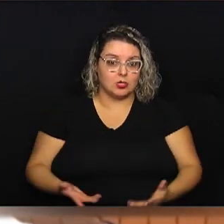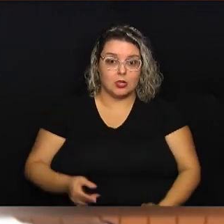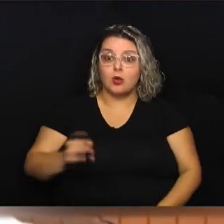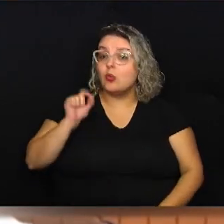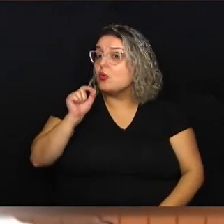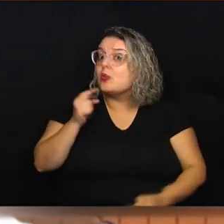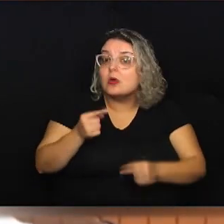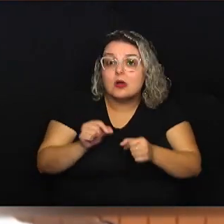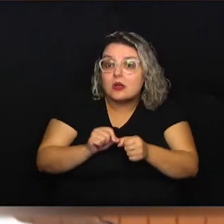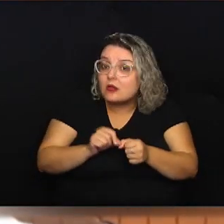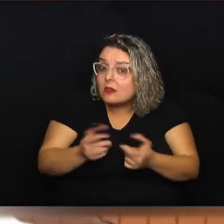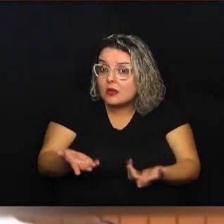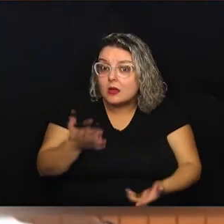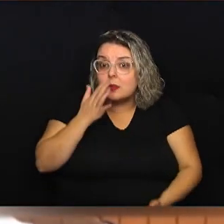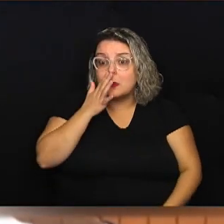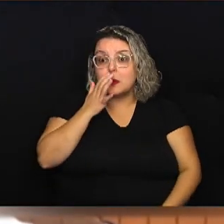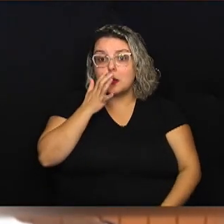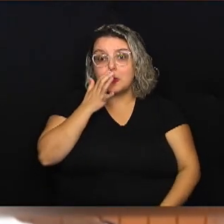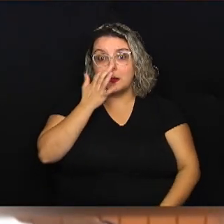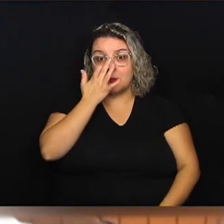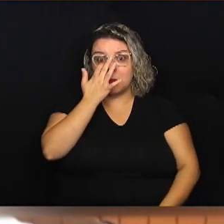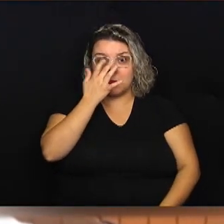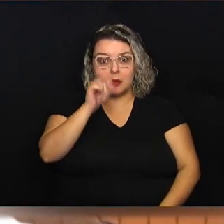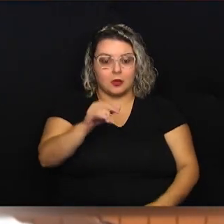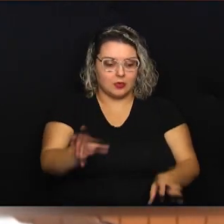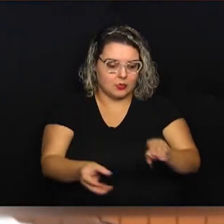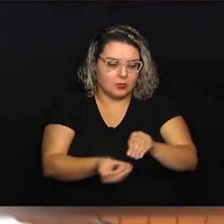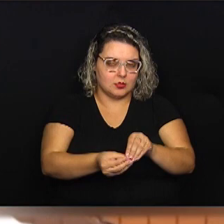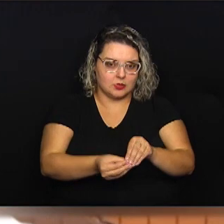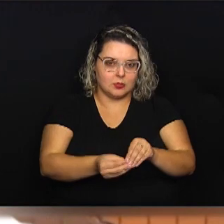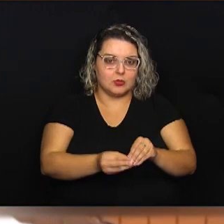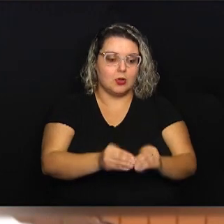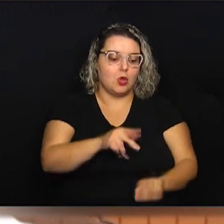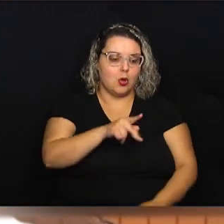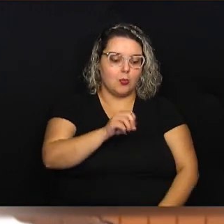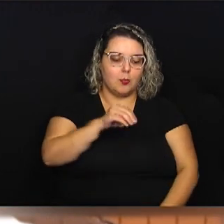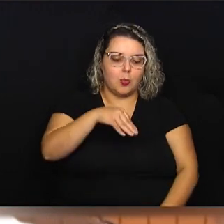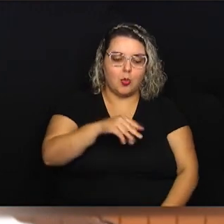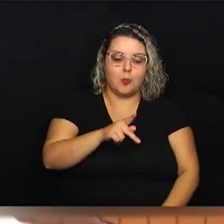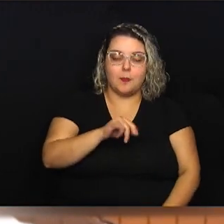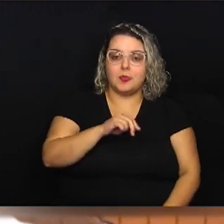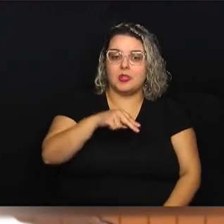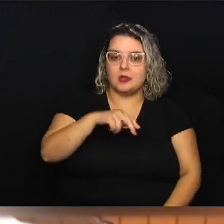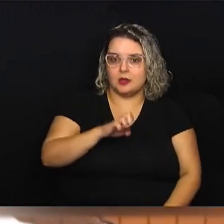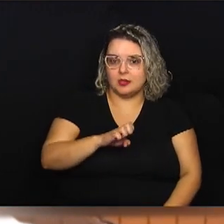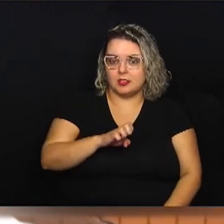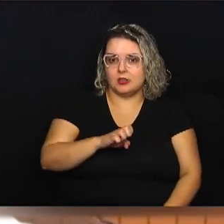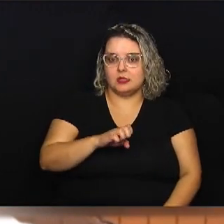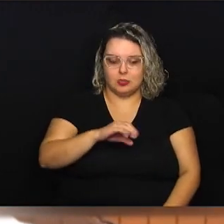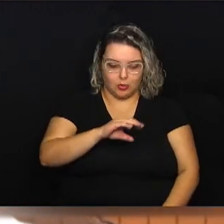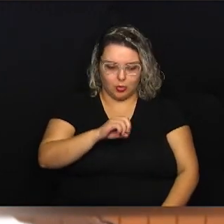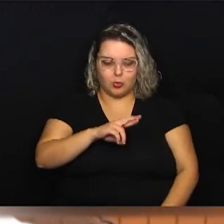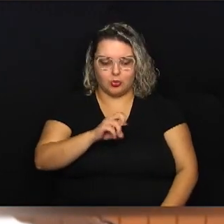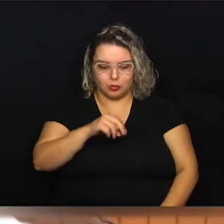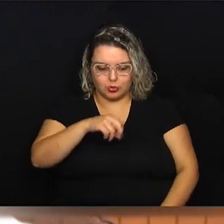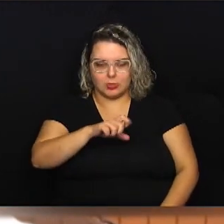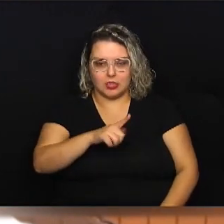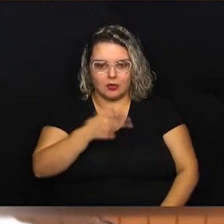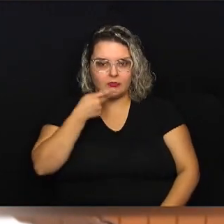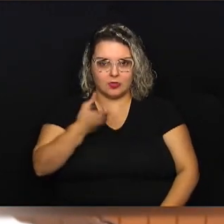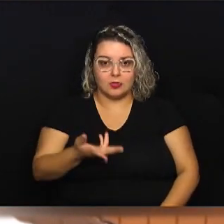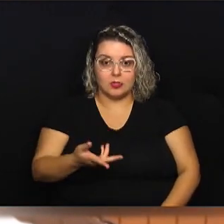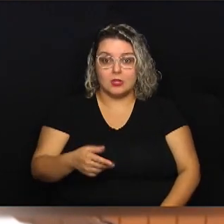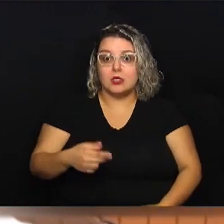fazer? É exatamente a síntese do que o coronel Pompiani falou, né? Tem como a gente instruir as pessoas, tem como a gente falar